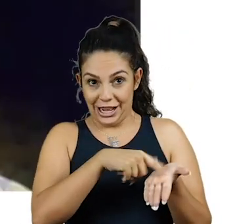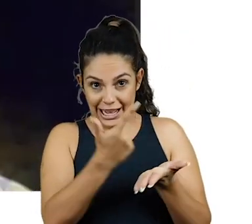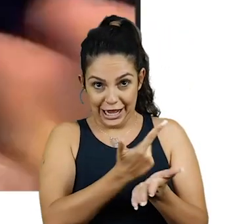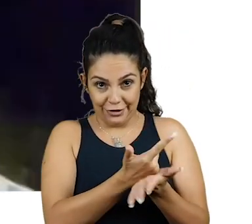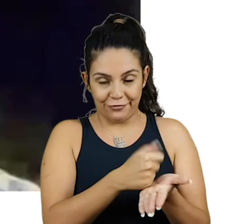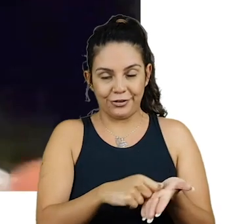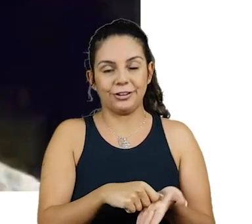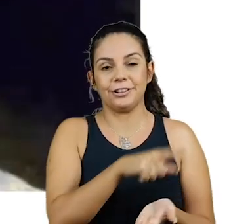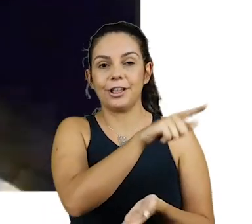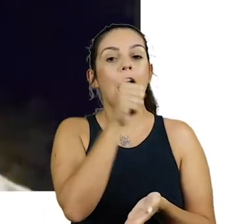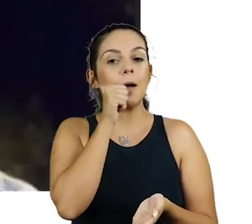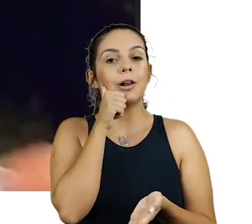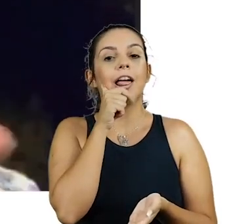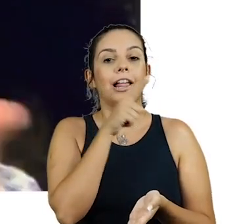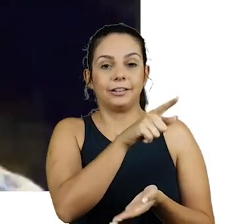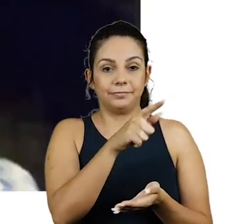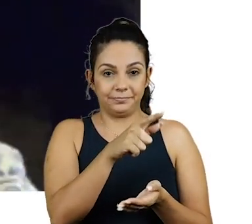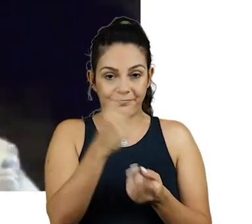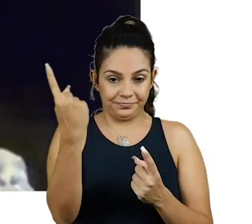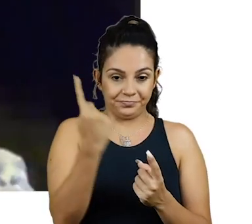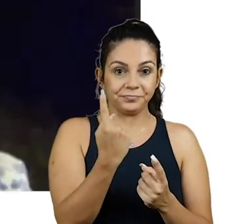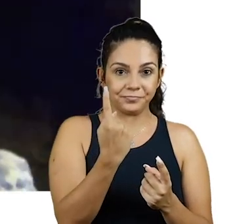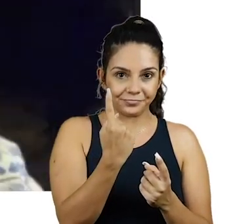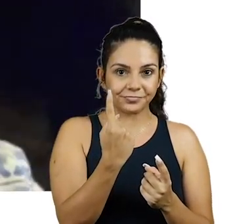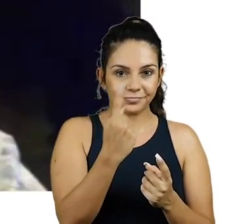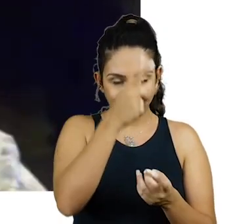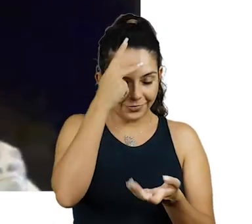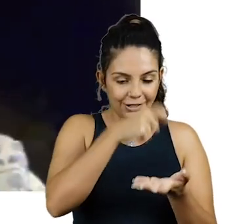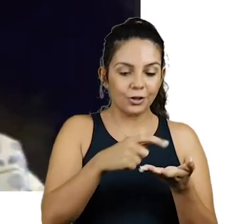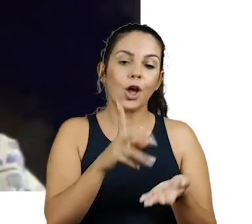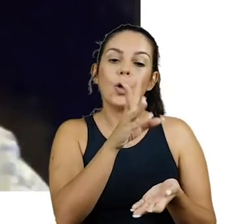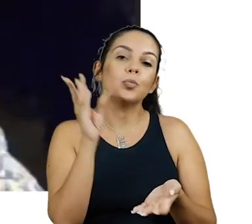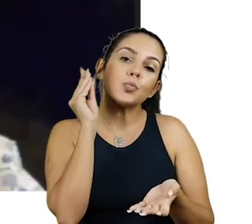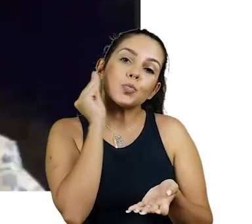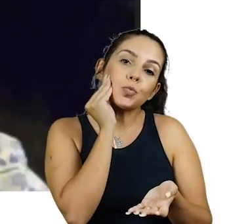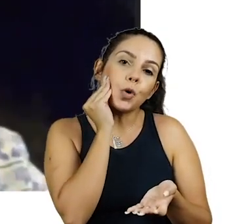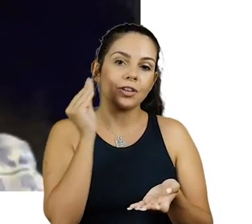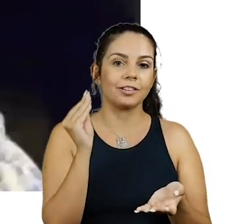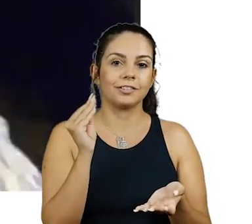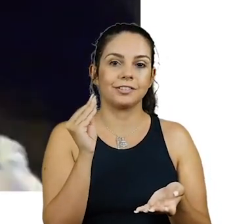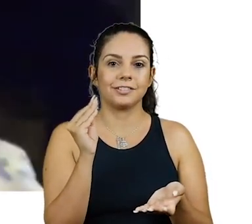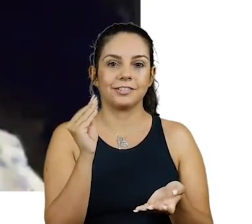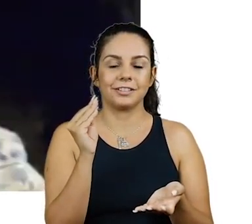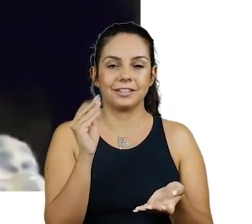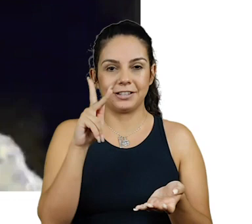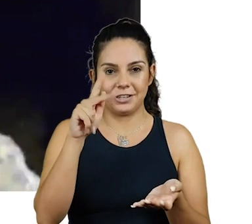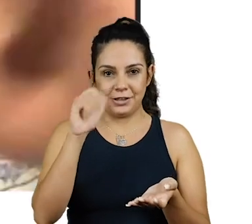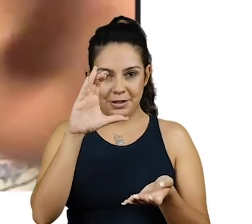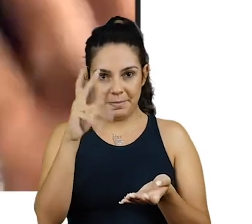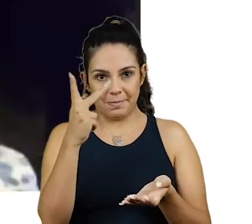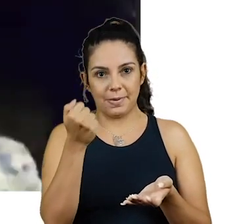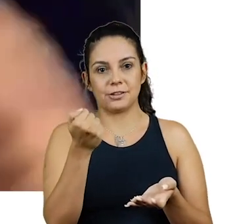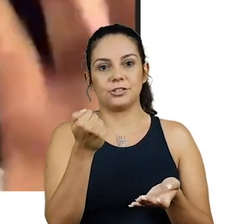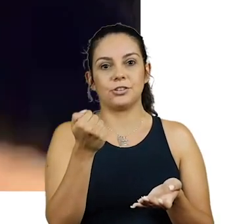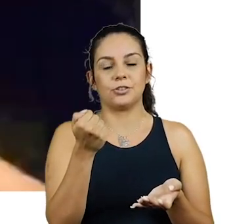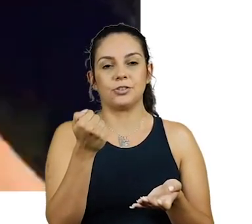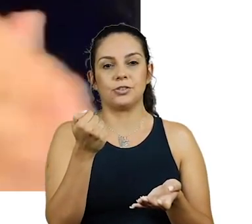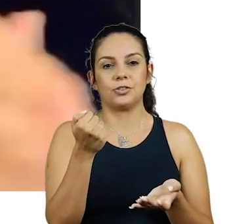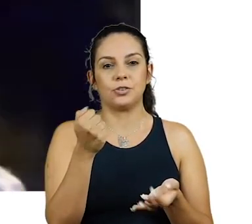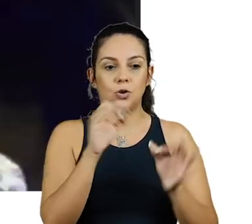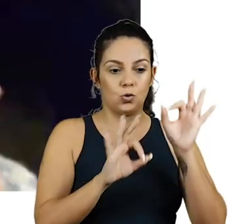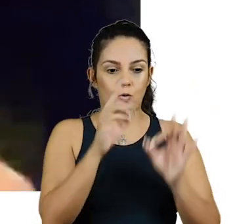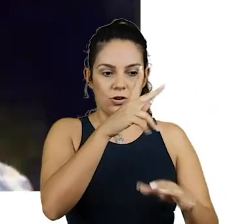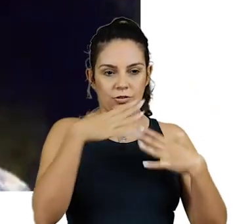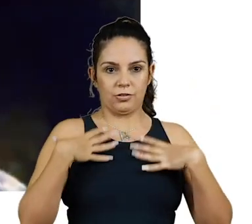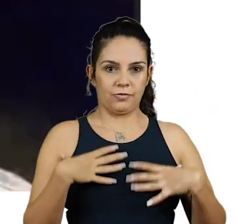Elza, o autógrafo dela é um beijinho. Tinha sempre o Pachá, que é quem cuida do visual